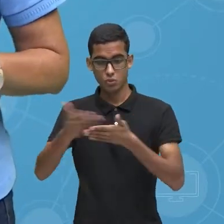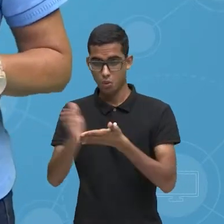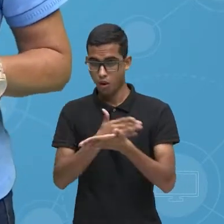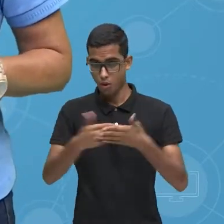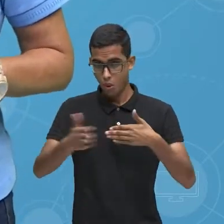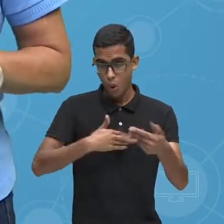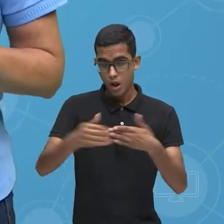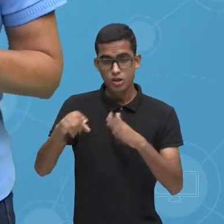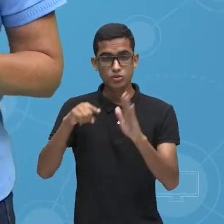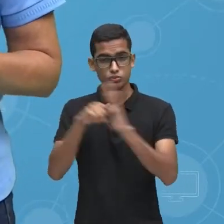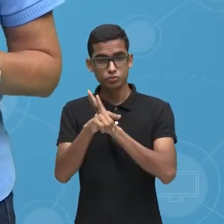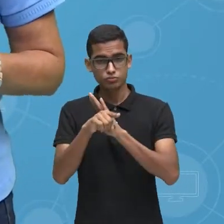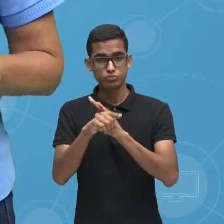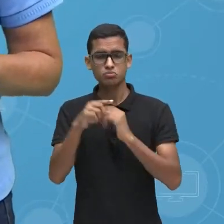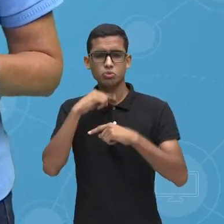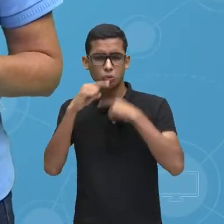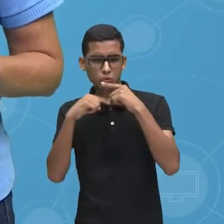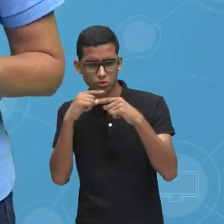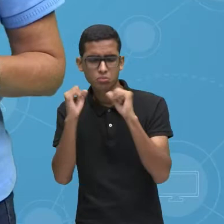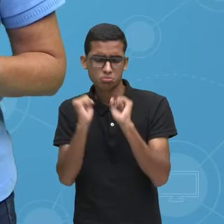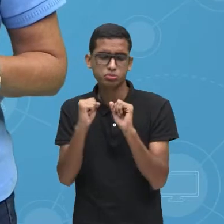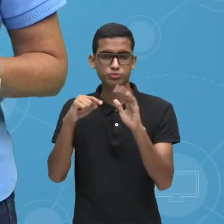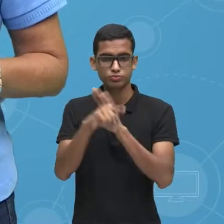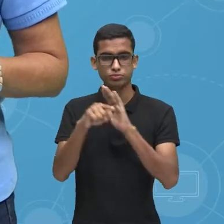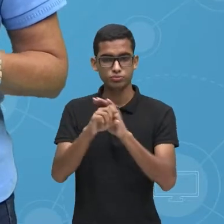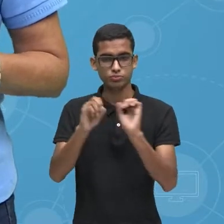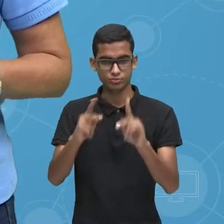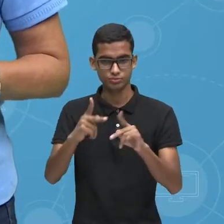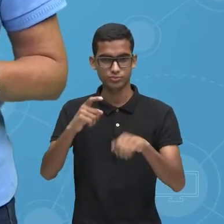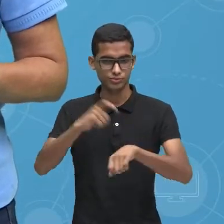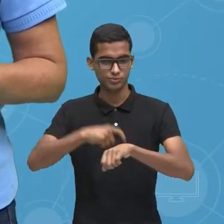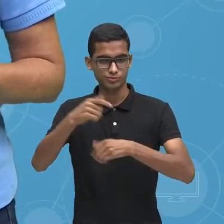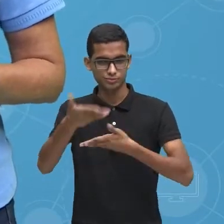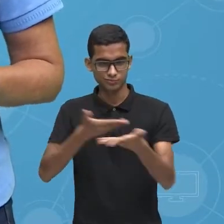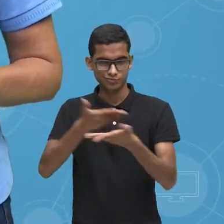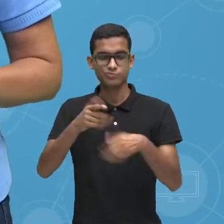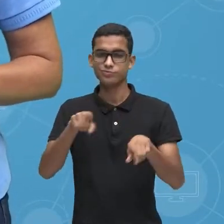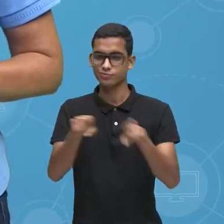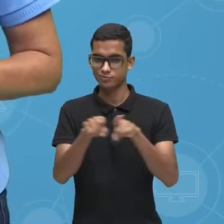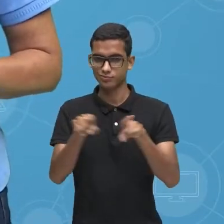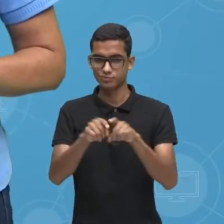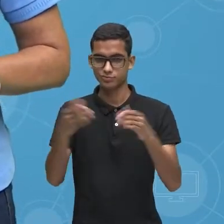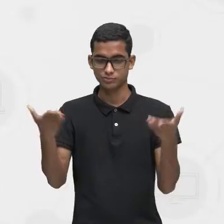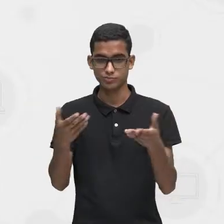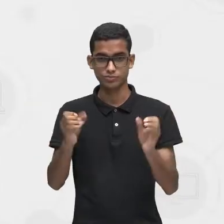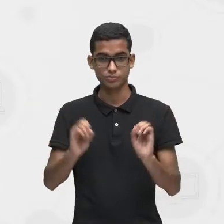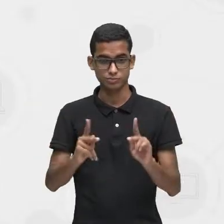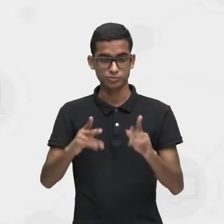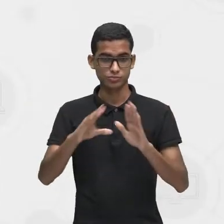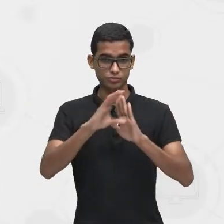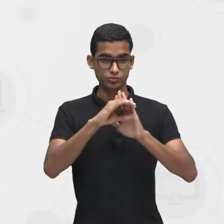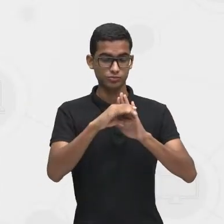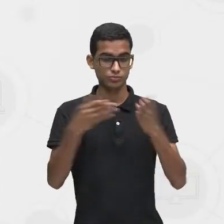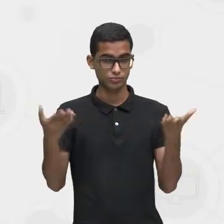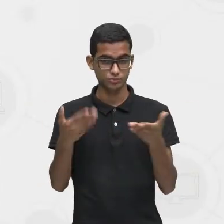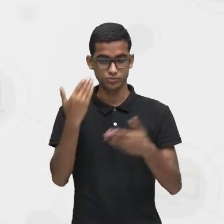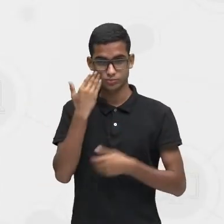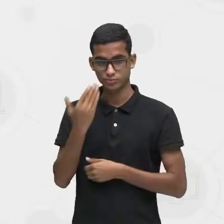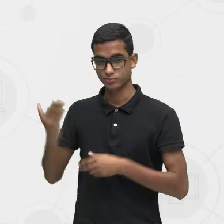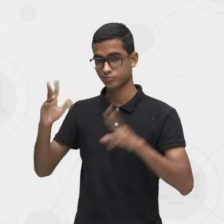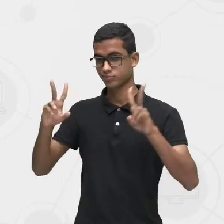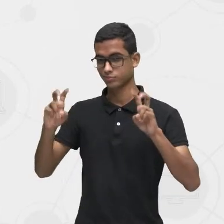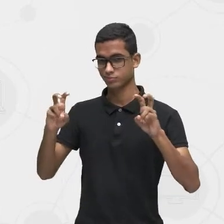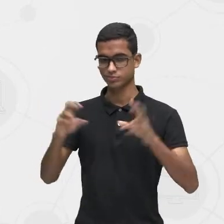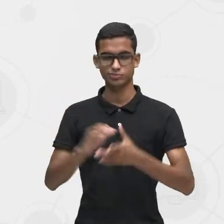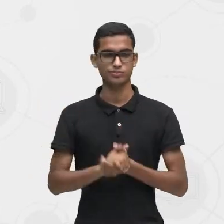com a participação de vocês durante a nossa interatividade. Então vamos ao conteúdo da aula de hoje.